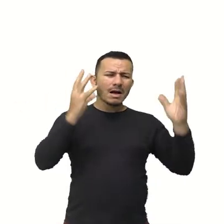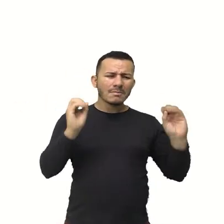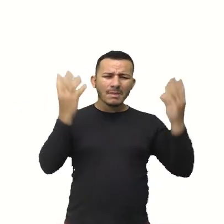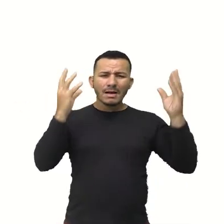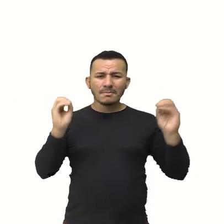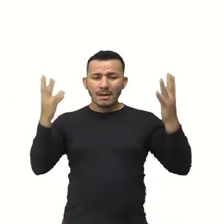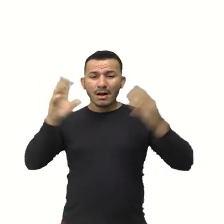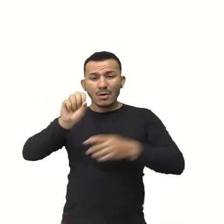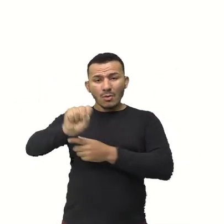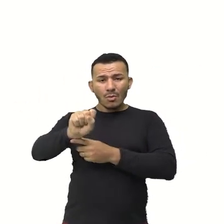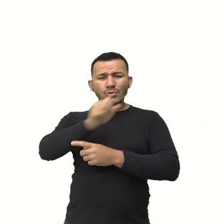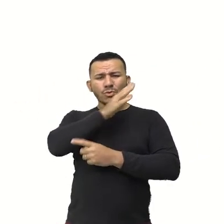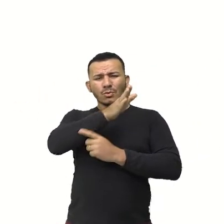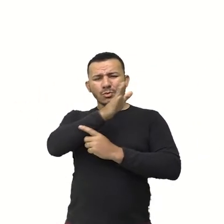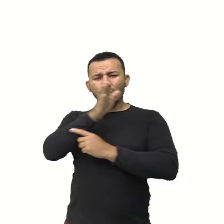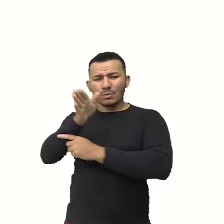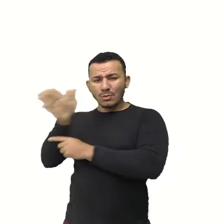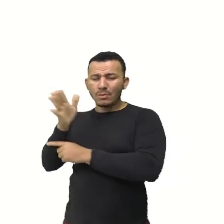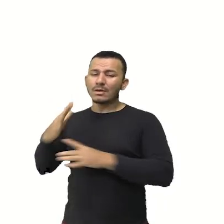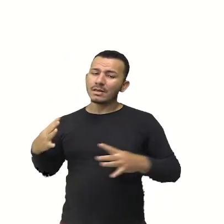eventos, é só a gente somar então